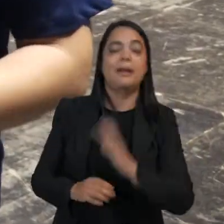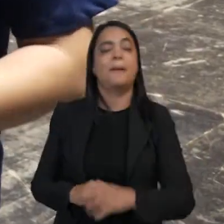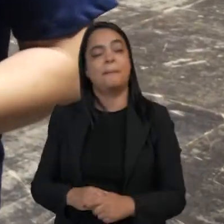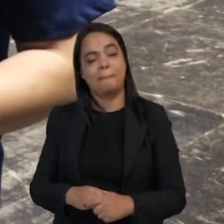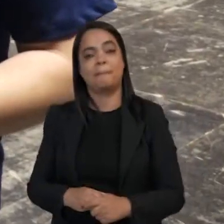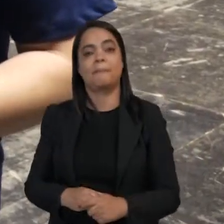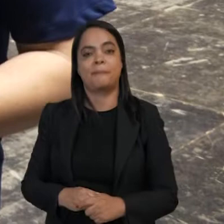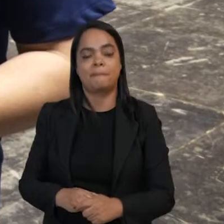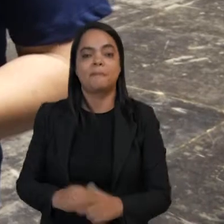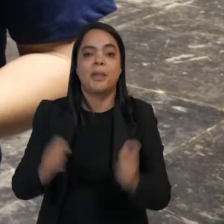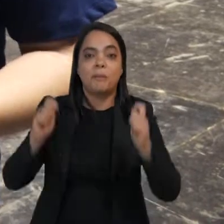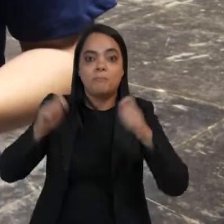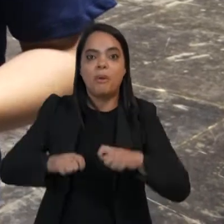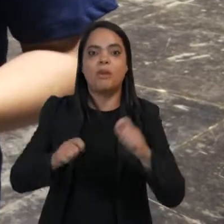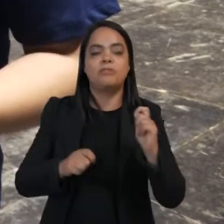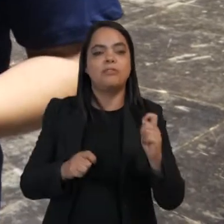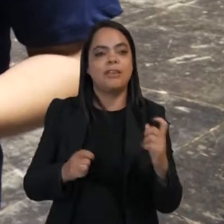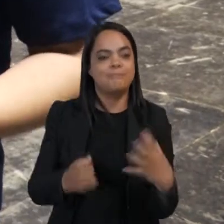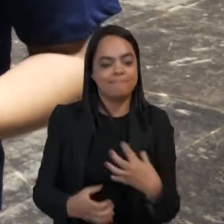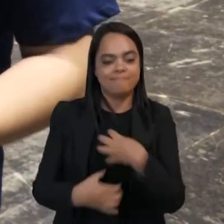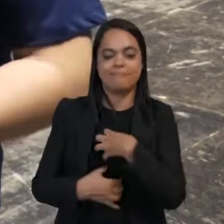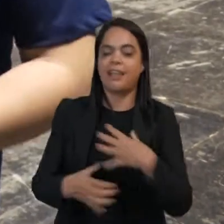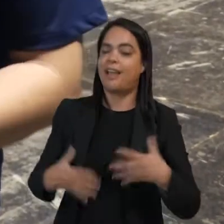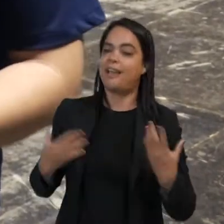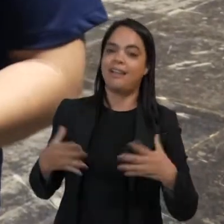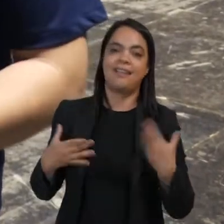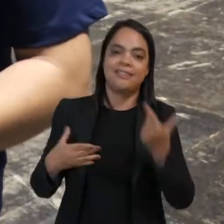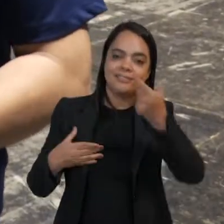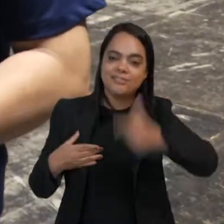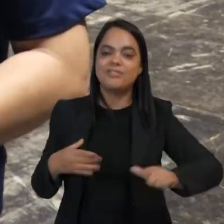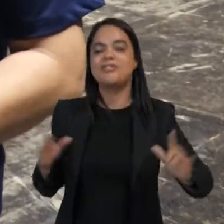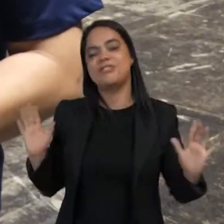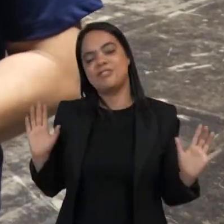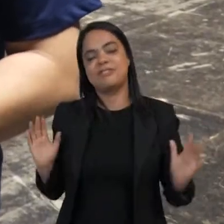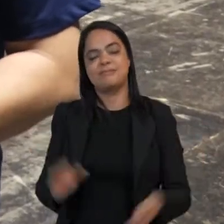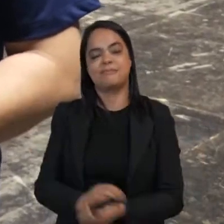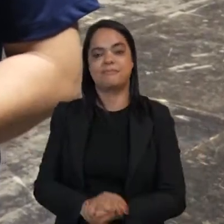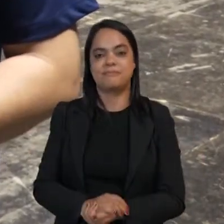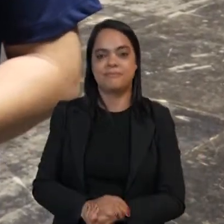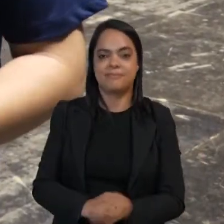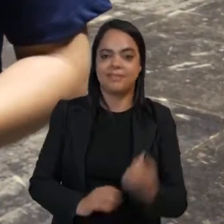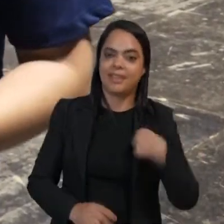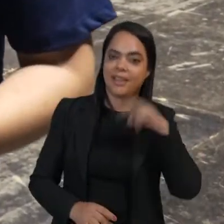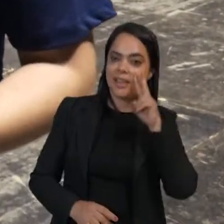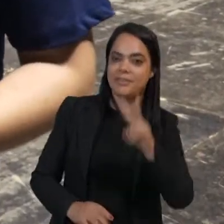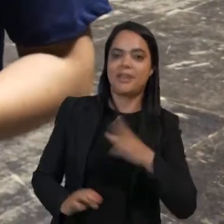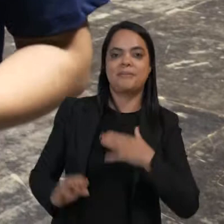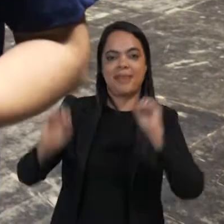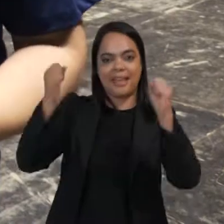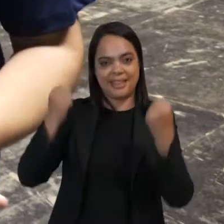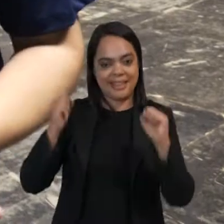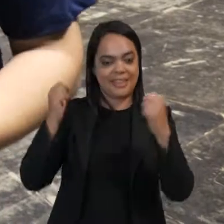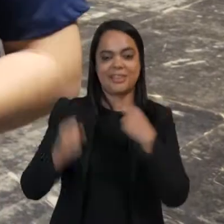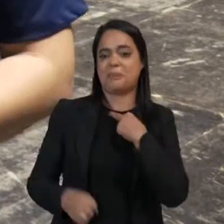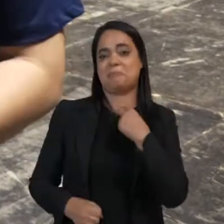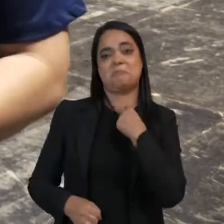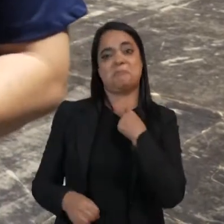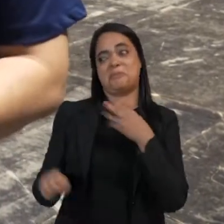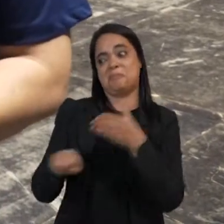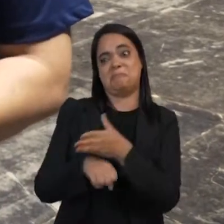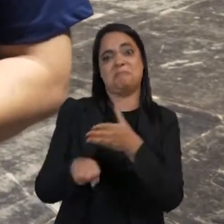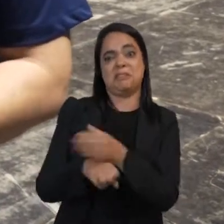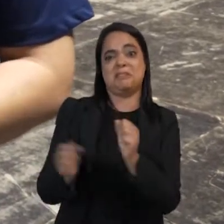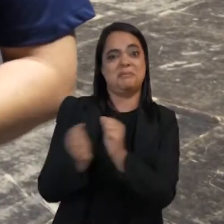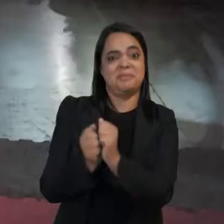perdas, e poder trazer essa alegria de novo para todo mundo. Eu vi a minha atlética entrar, eu não pude entrar com a minha